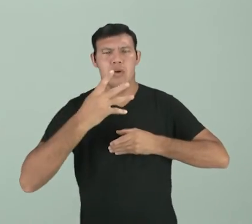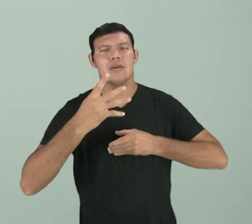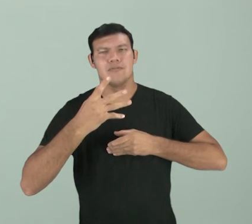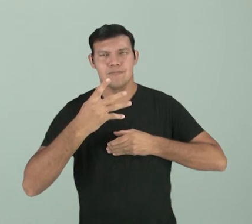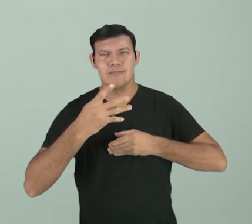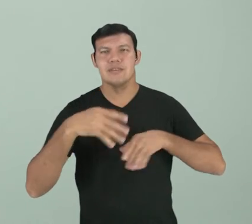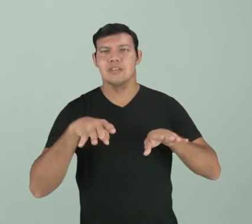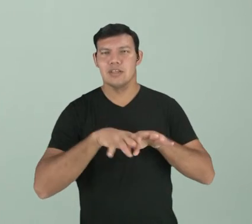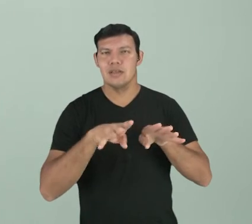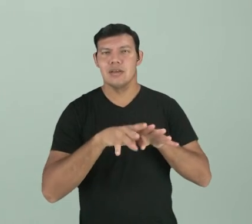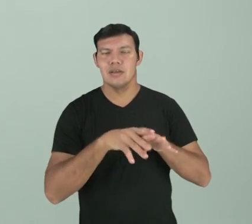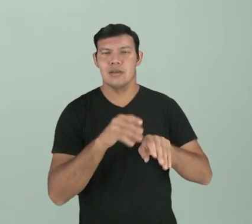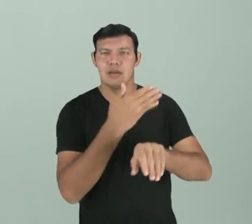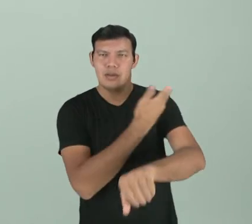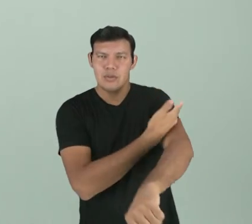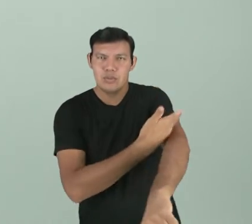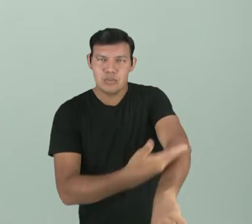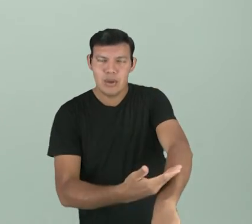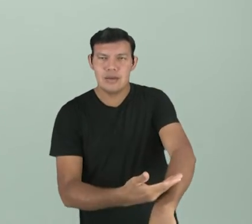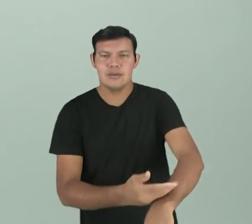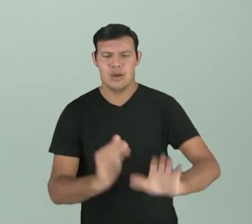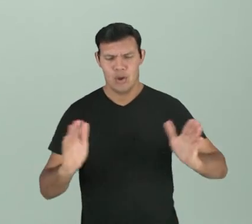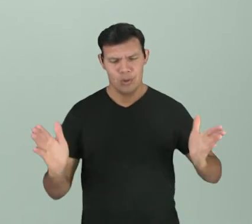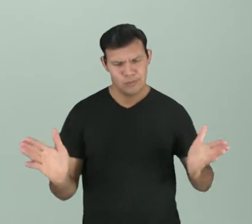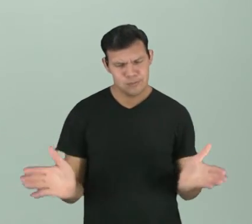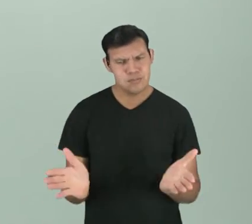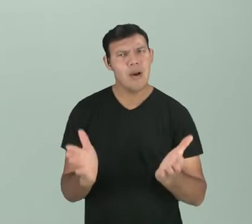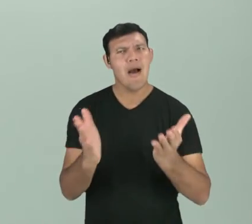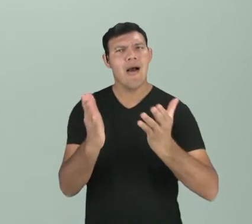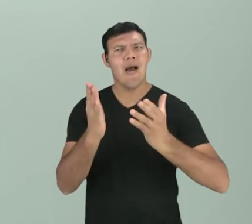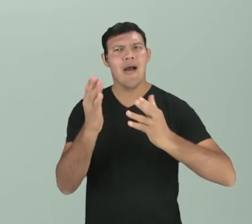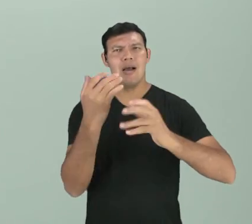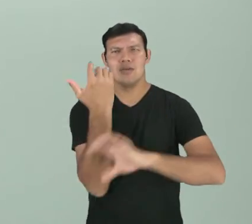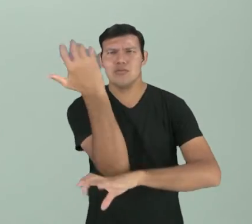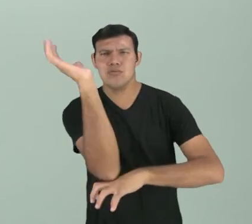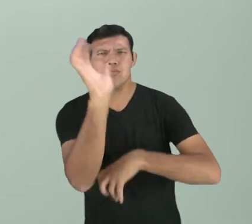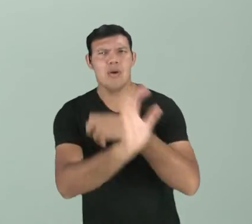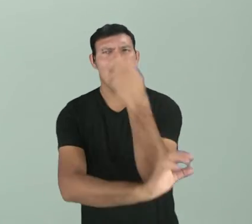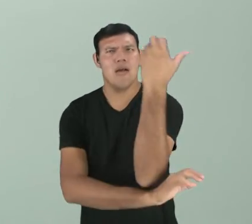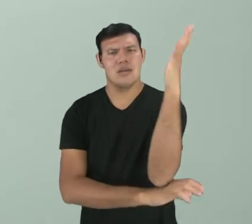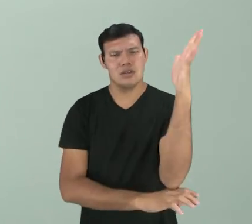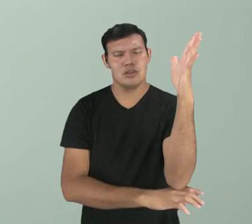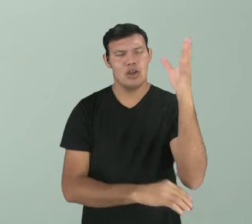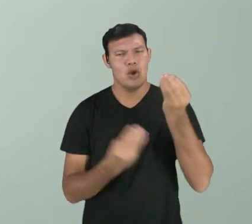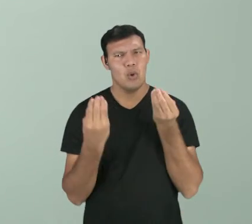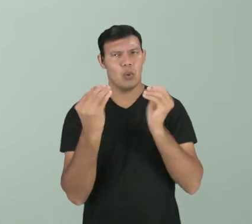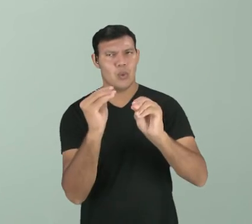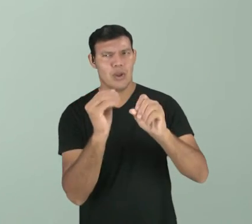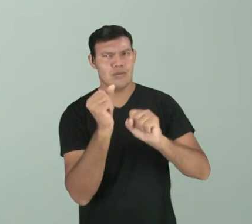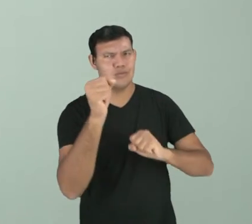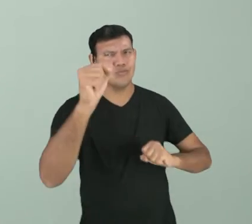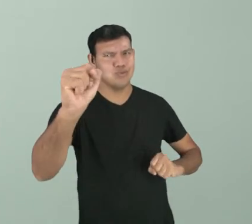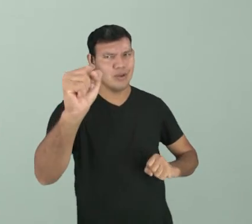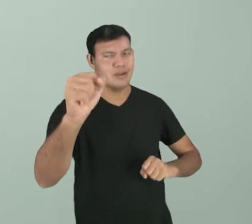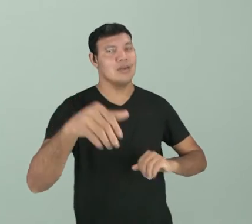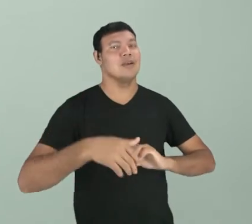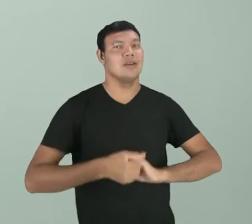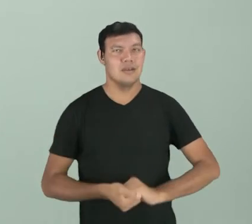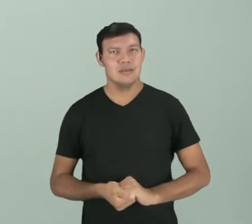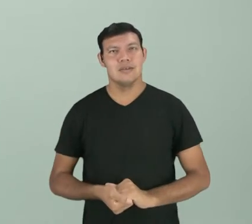nacionalismo. Tá? Então, eles vão exaltar a natureza e vão criar um herói dentro daquela obra. Tá?